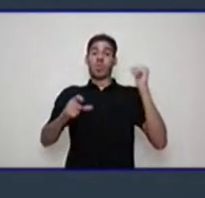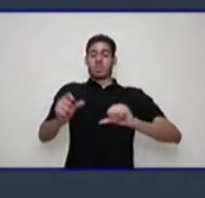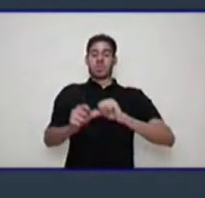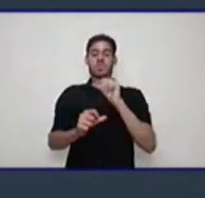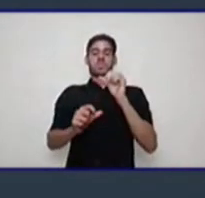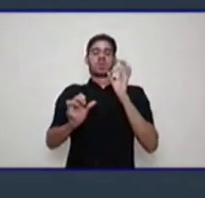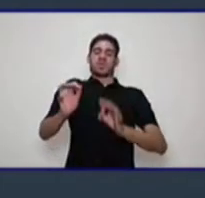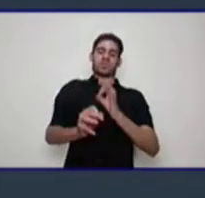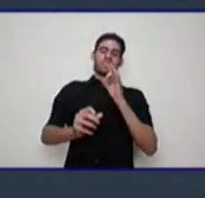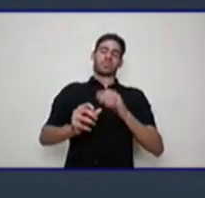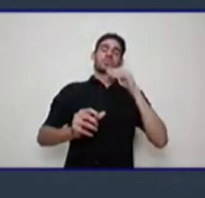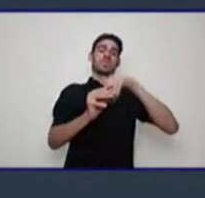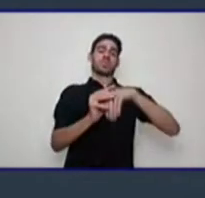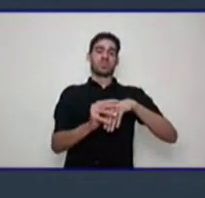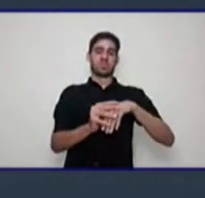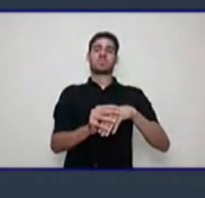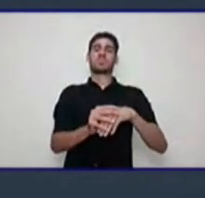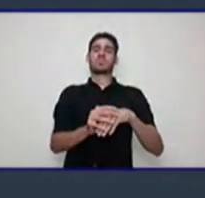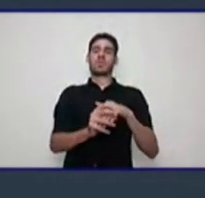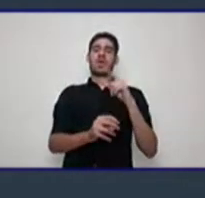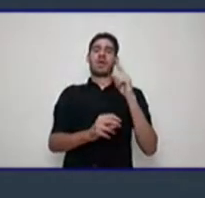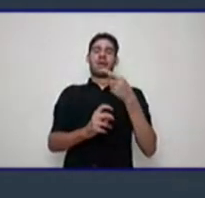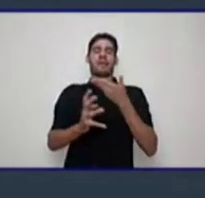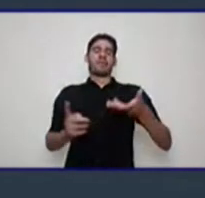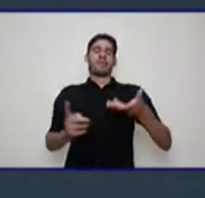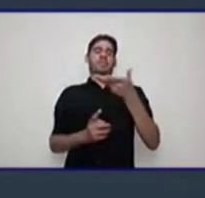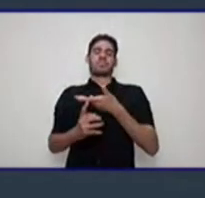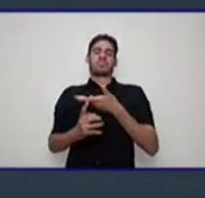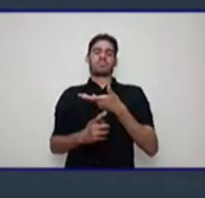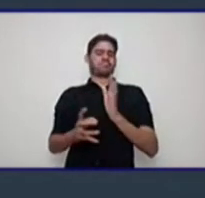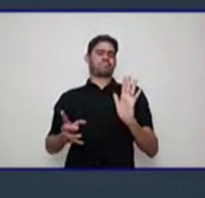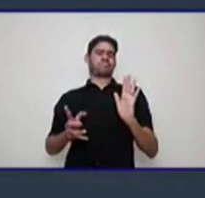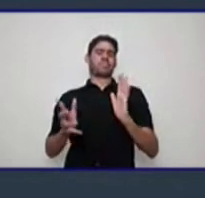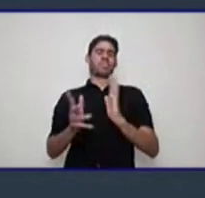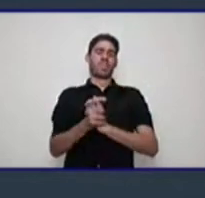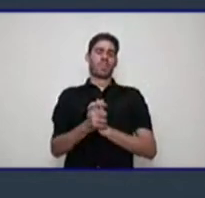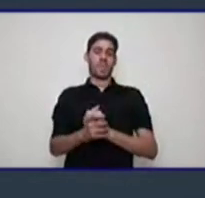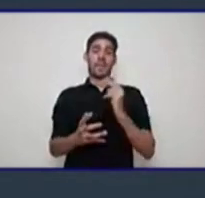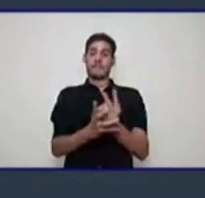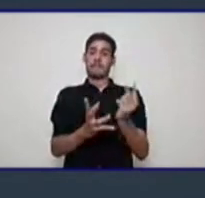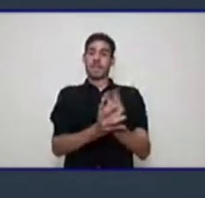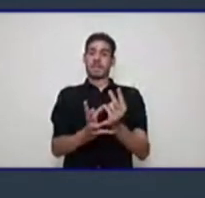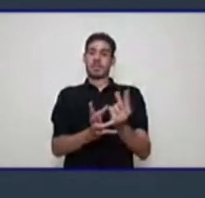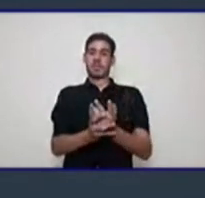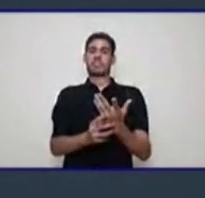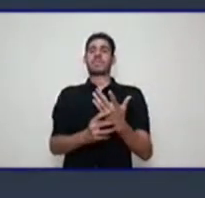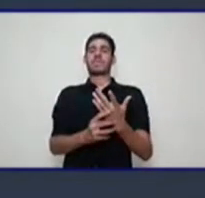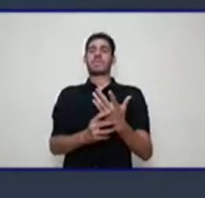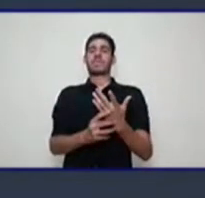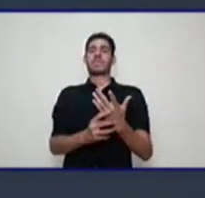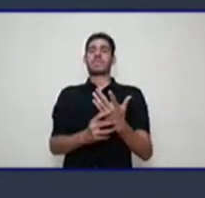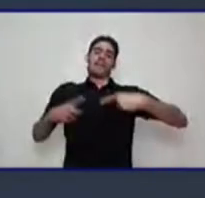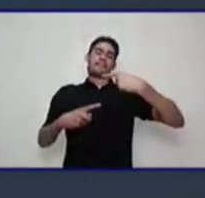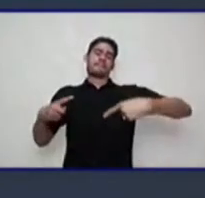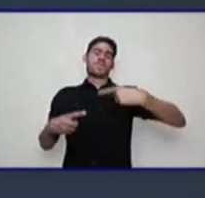Justiça Eleitoral na moderadora, quando não censora, permanente das críticas políticas